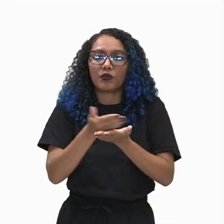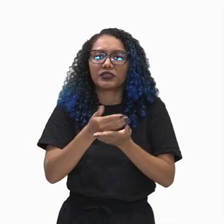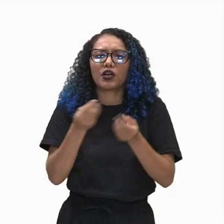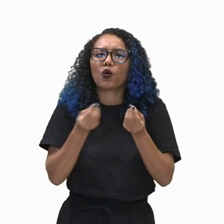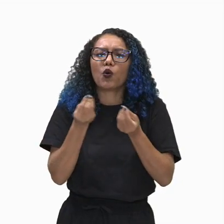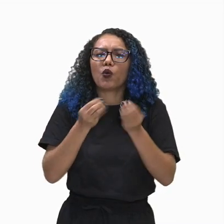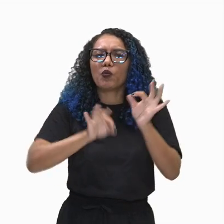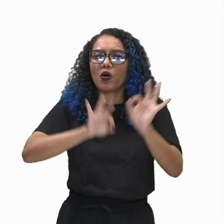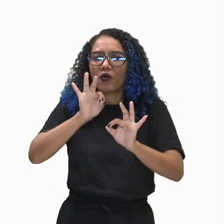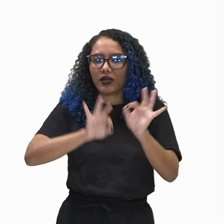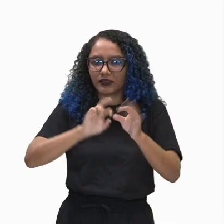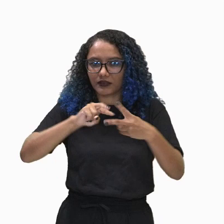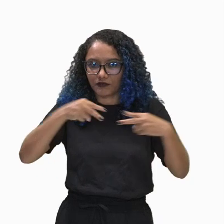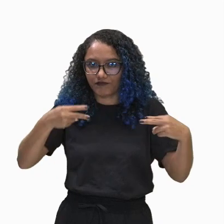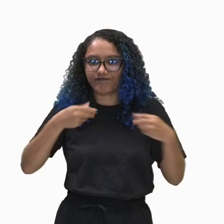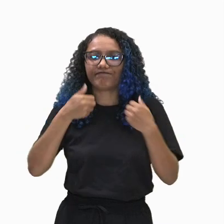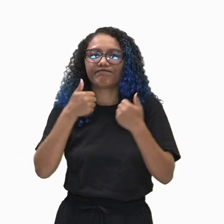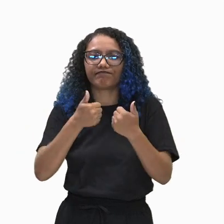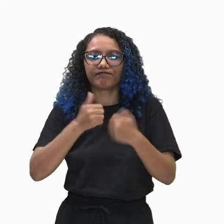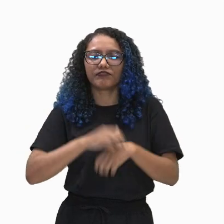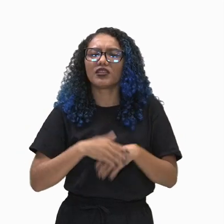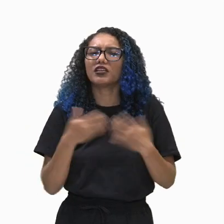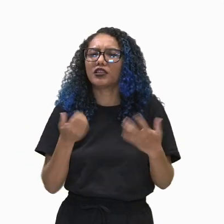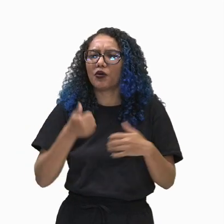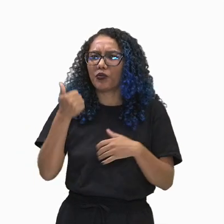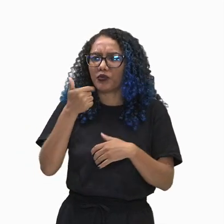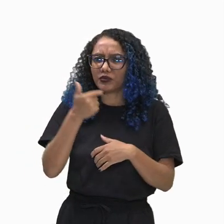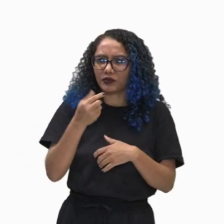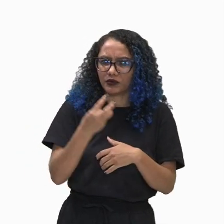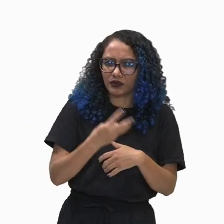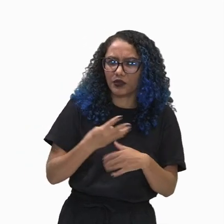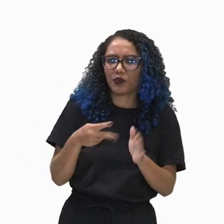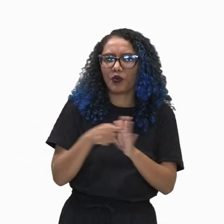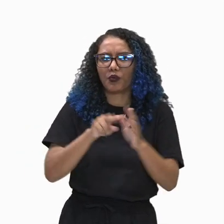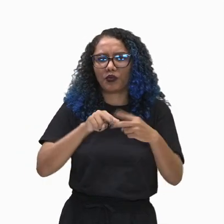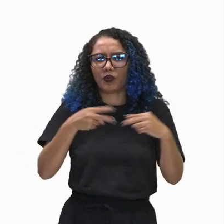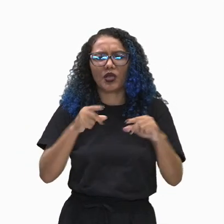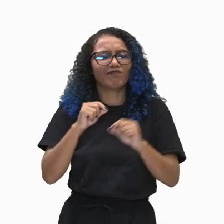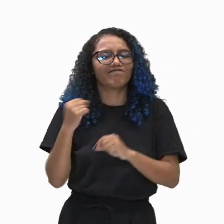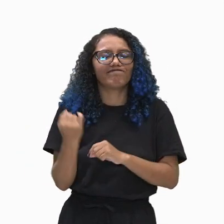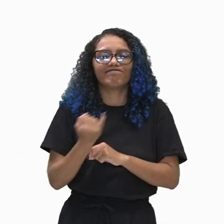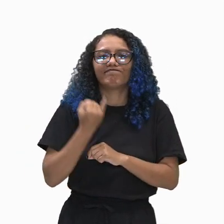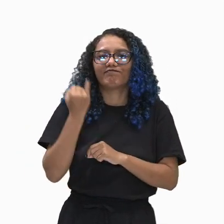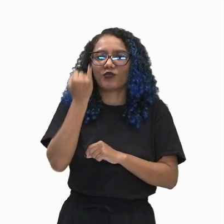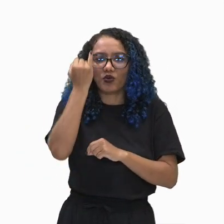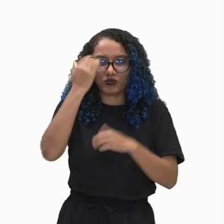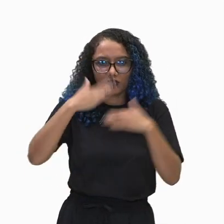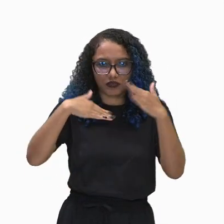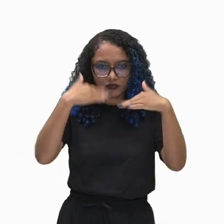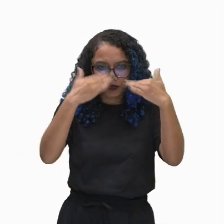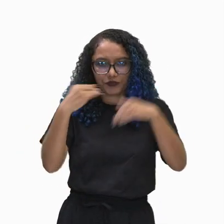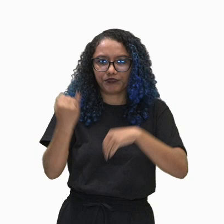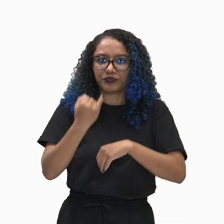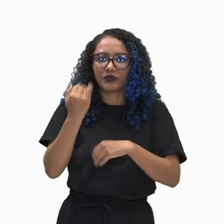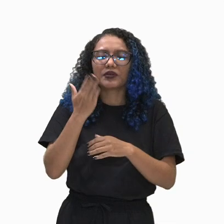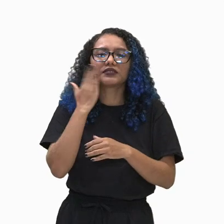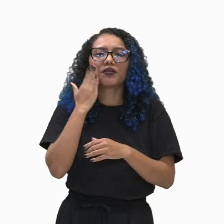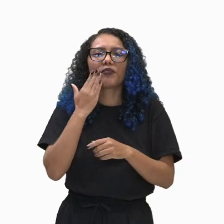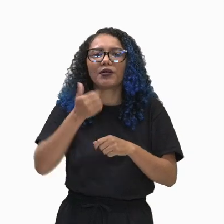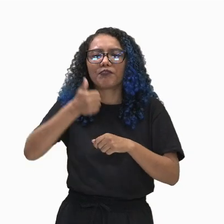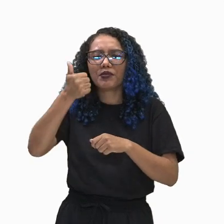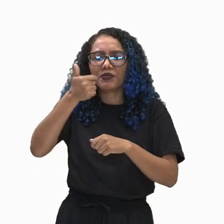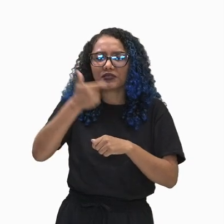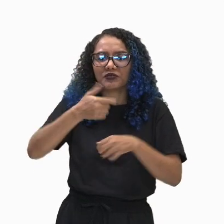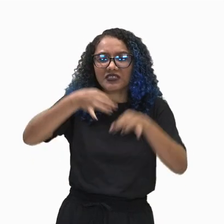sequenciamento do DNA, né? O sequenciamento do DNA é um processo essencial para determinar a ordem exata